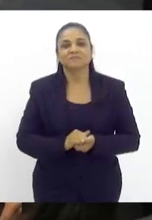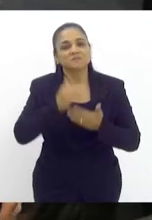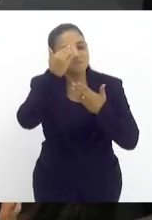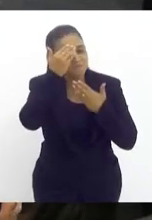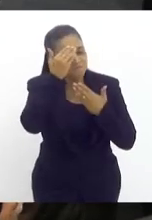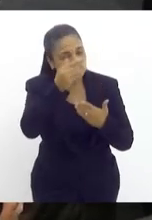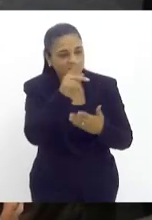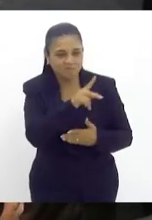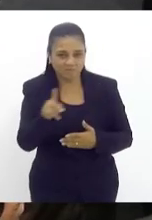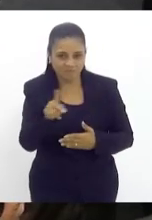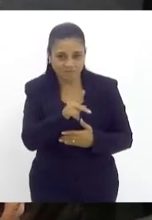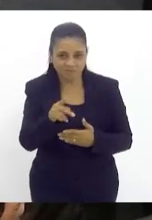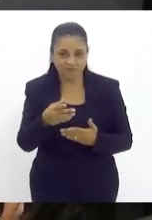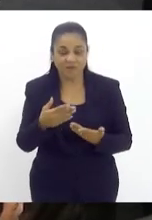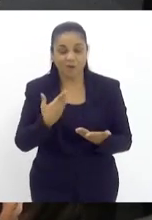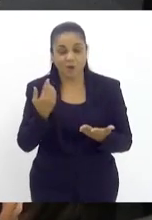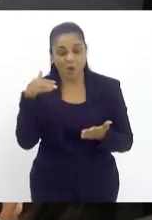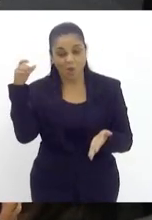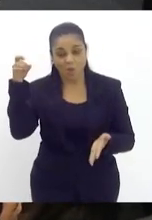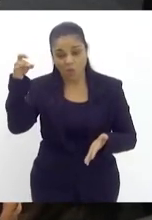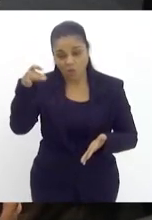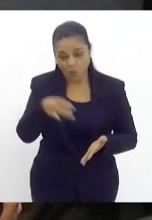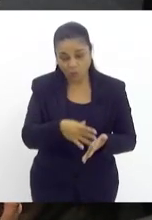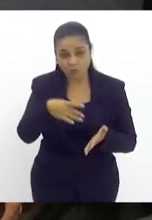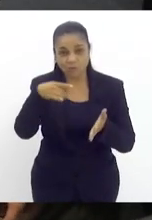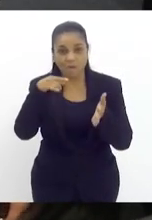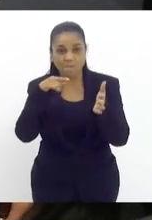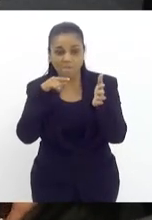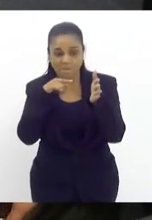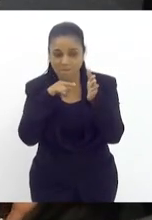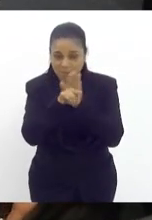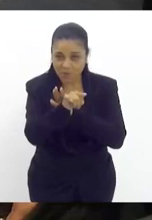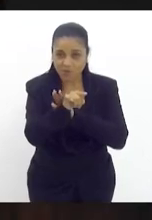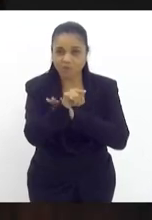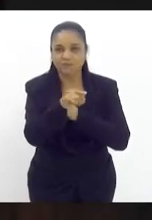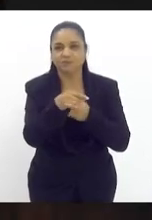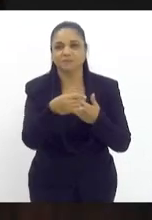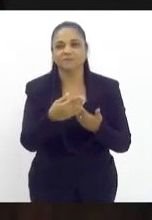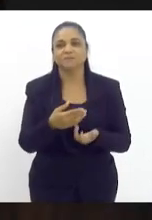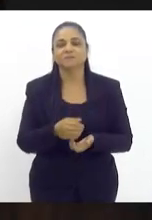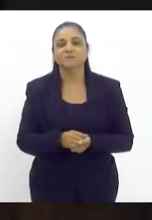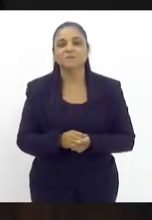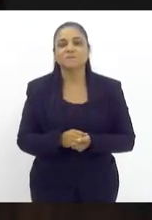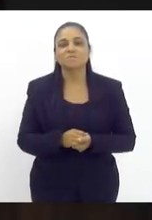professora. A última pergunta, de fato, que acabou de chegar.